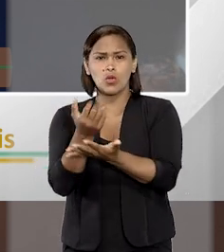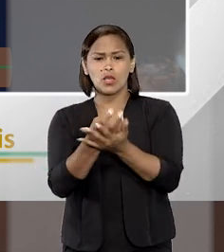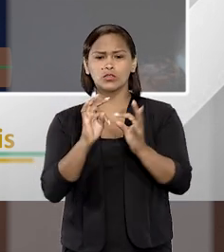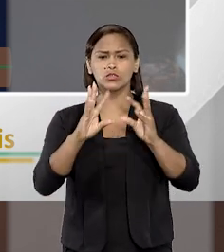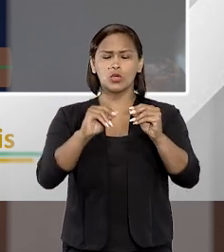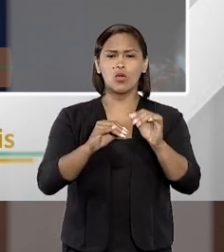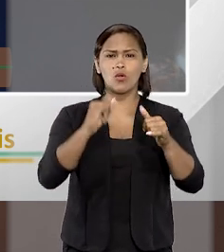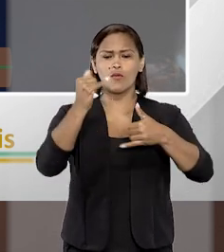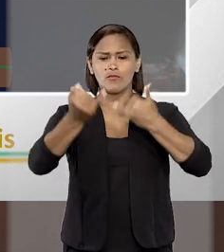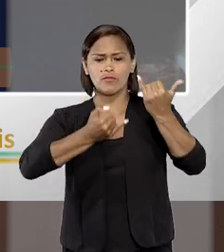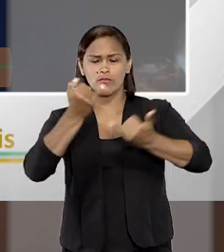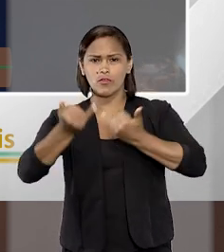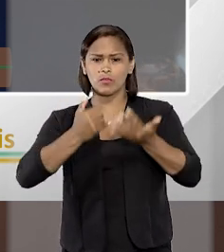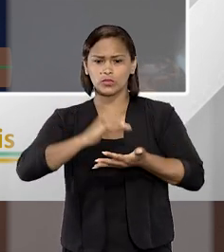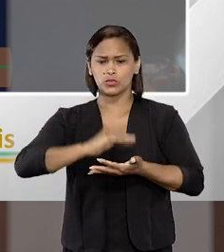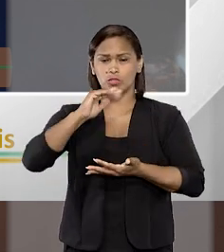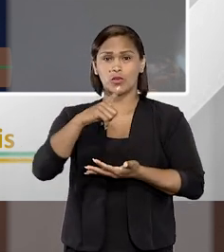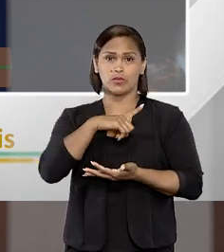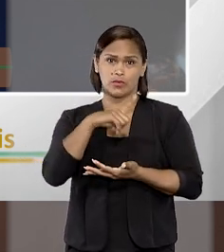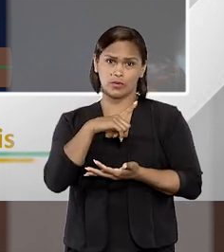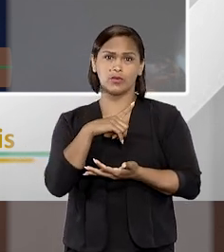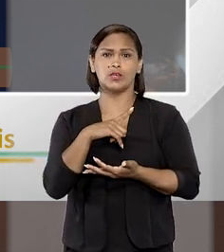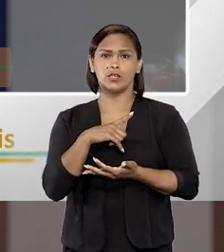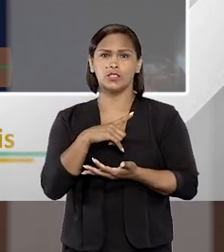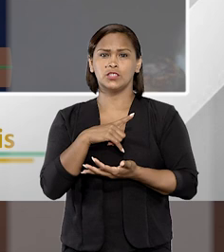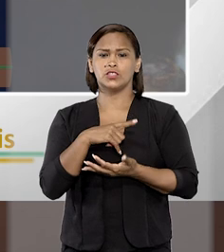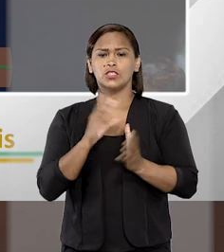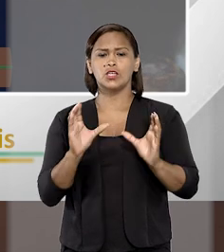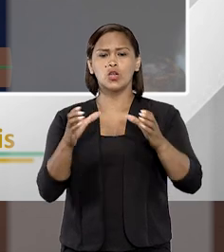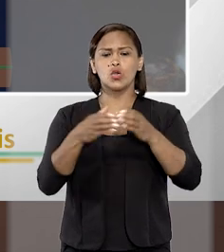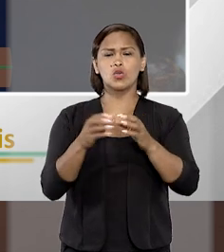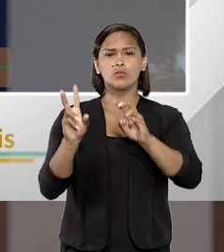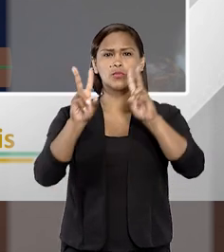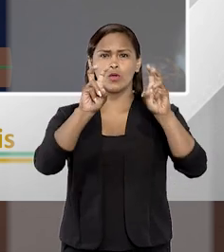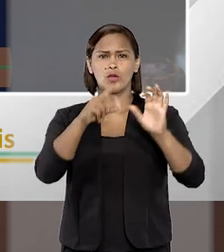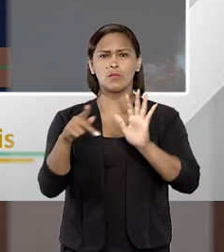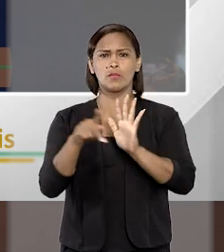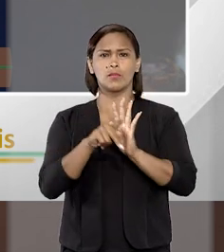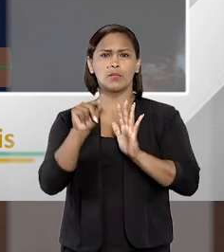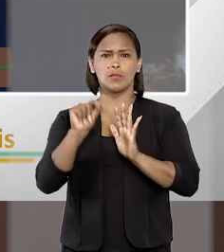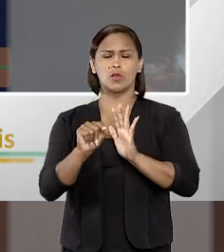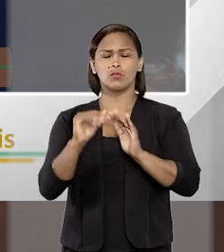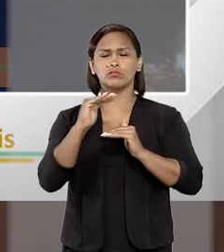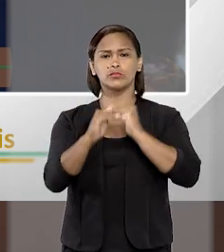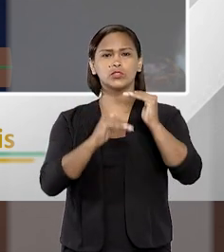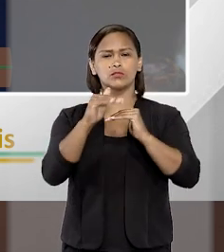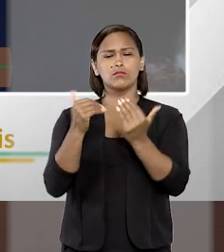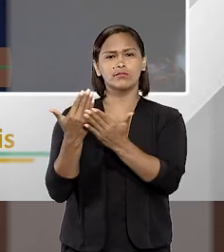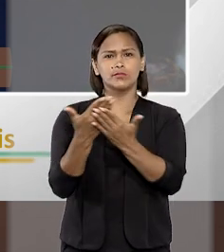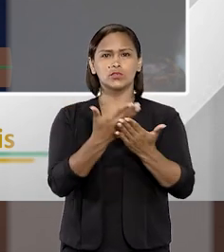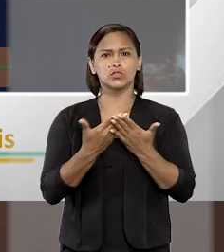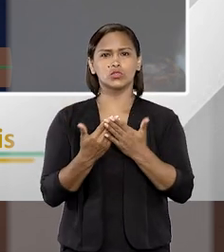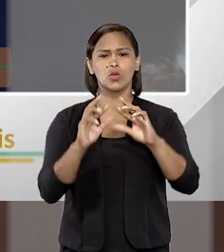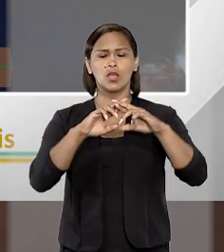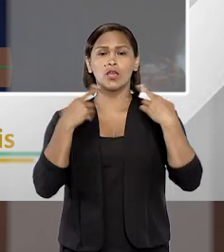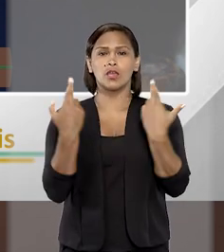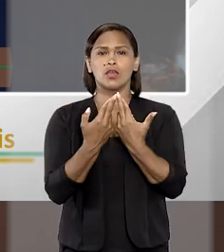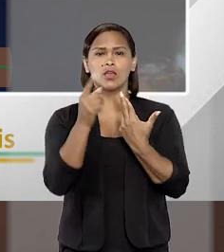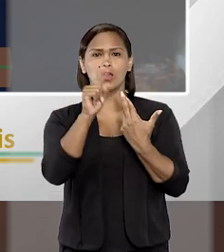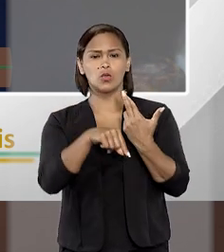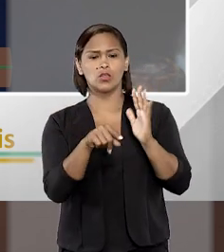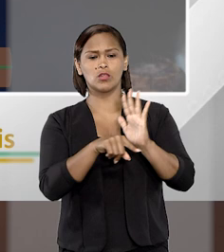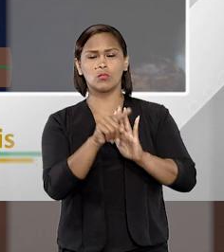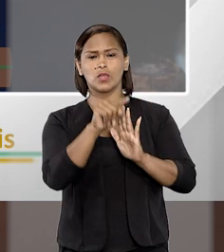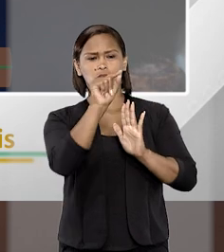esses dados já temos comitês temáticos desenvolvendo estudos se reunindo para